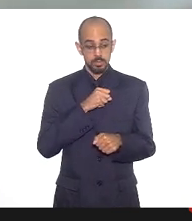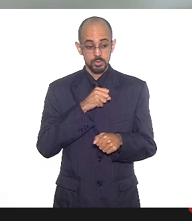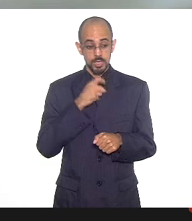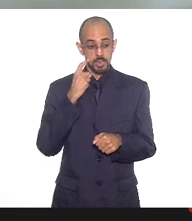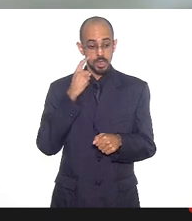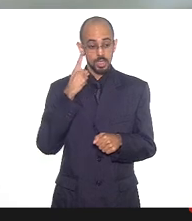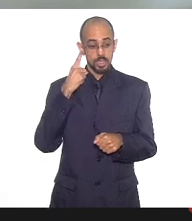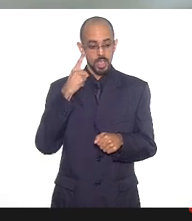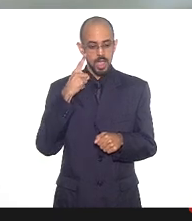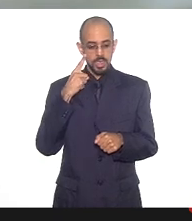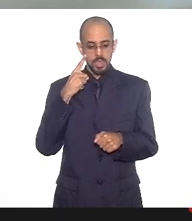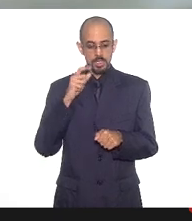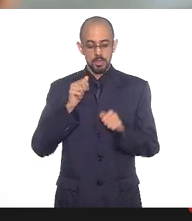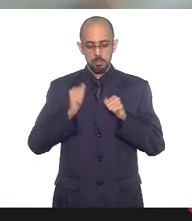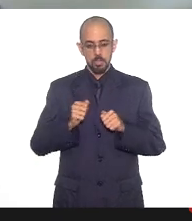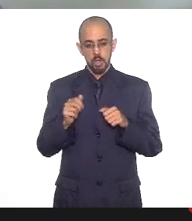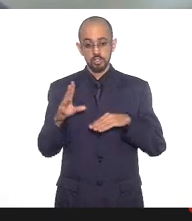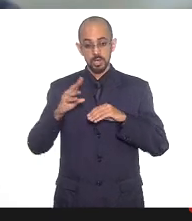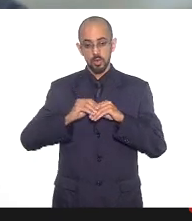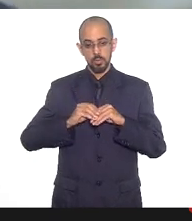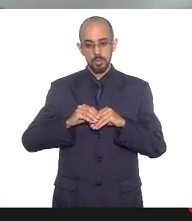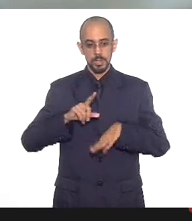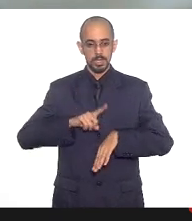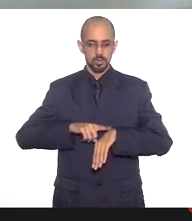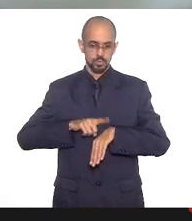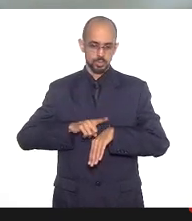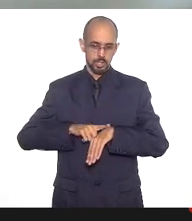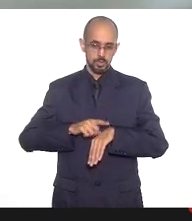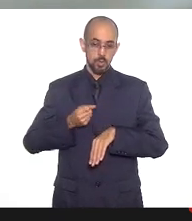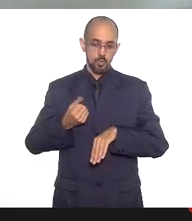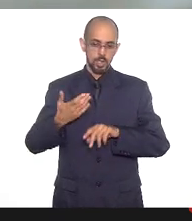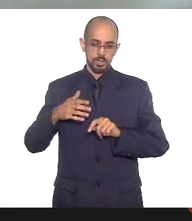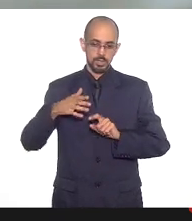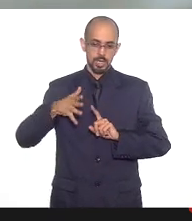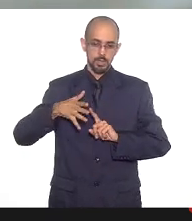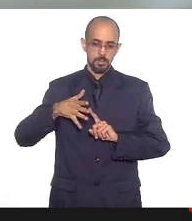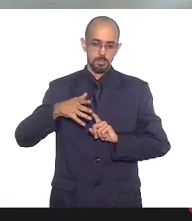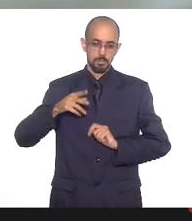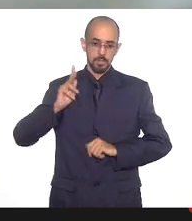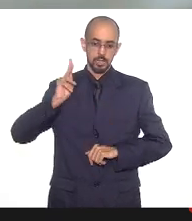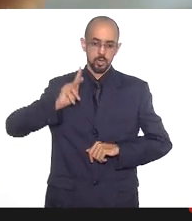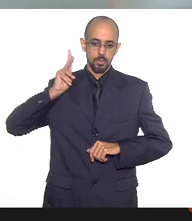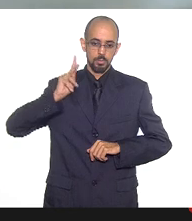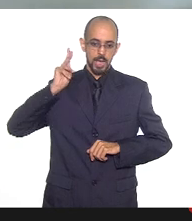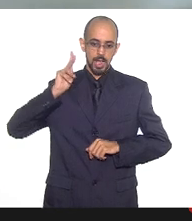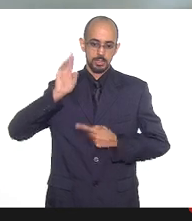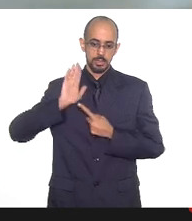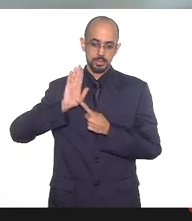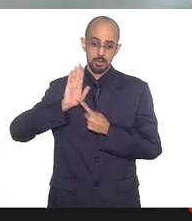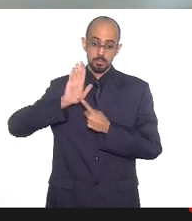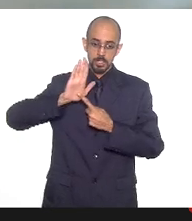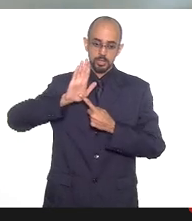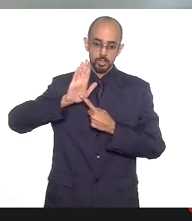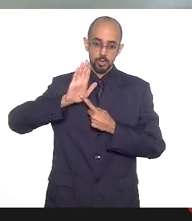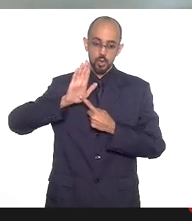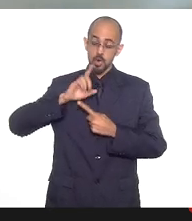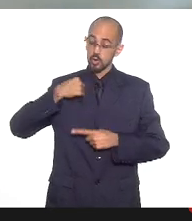prazo de concessão. Quando a Petrobras fez essa apresentação, a gente não tinha levantado essa